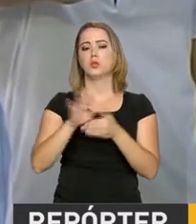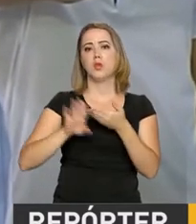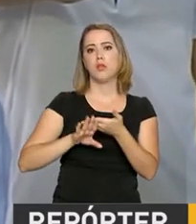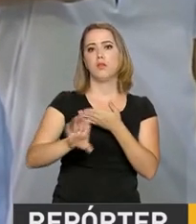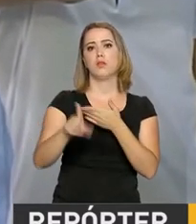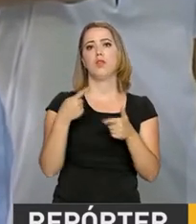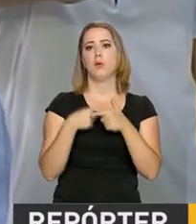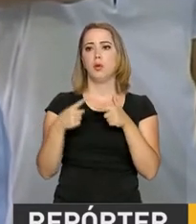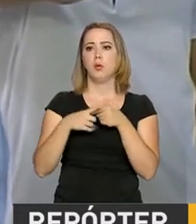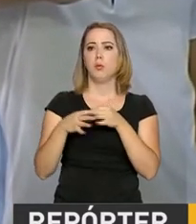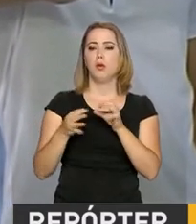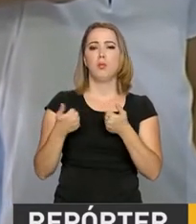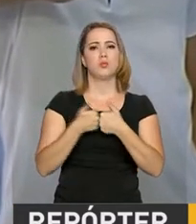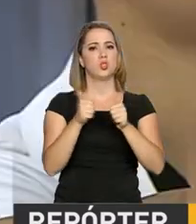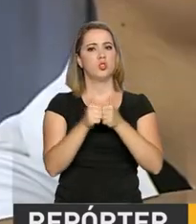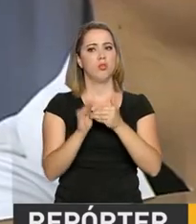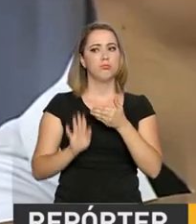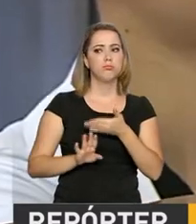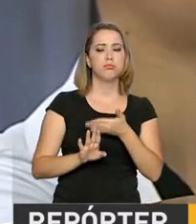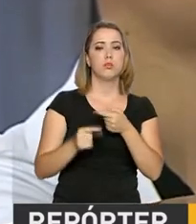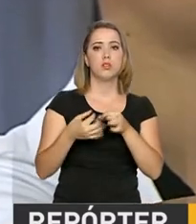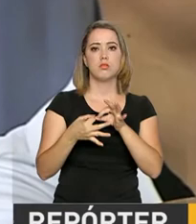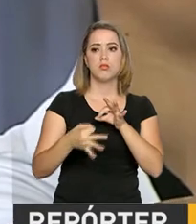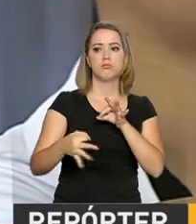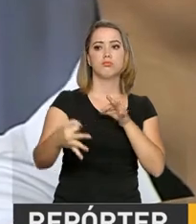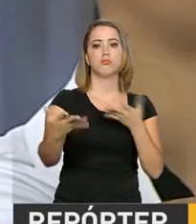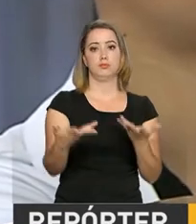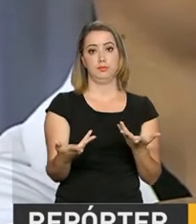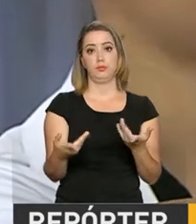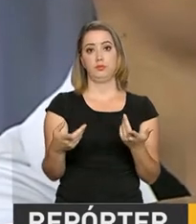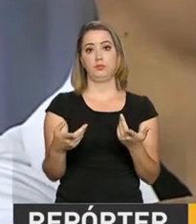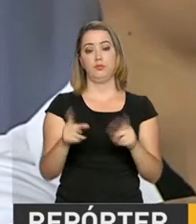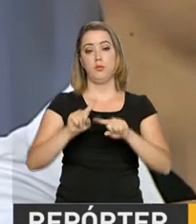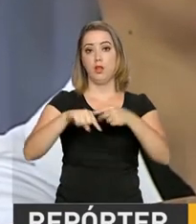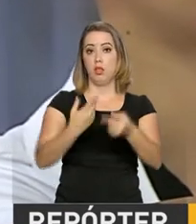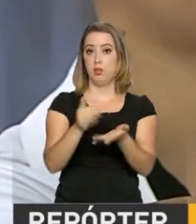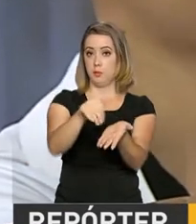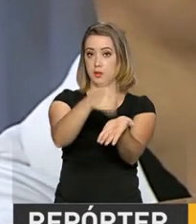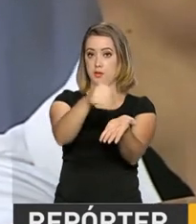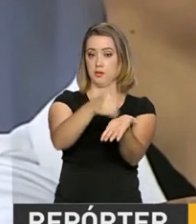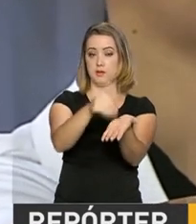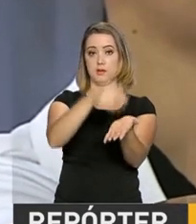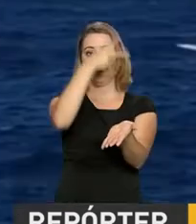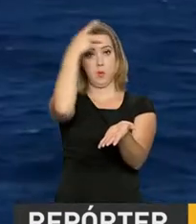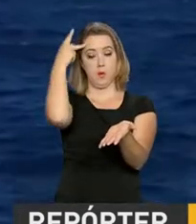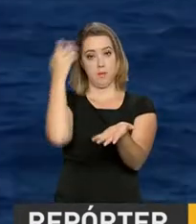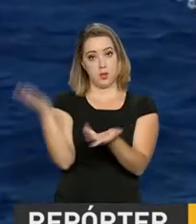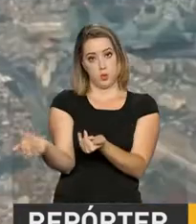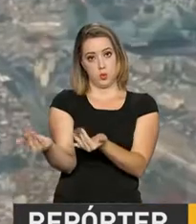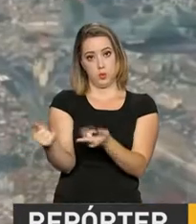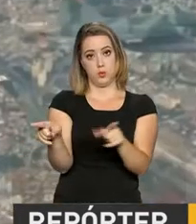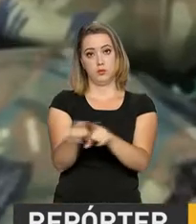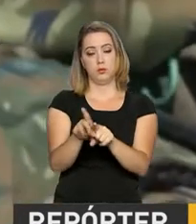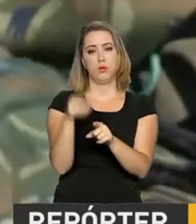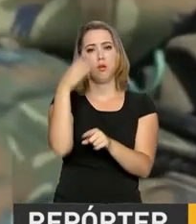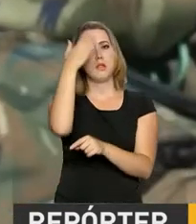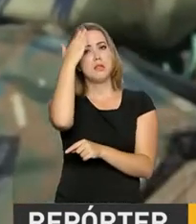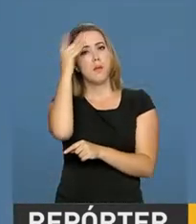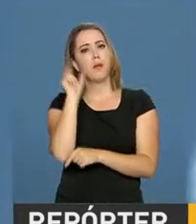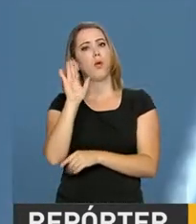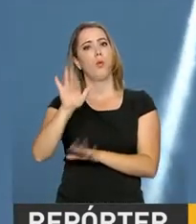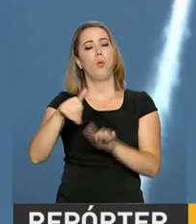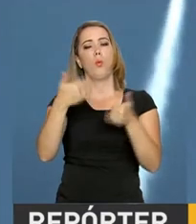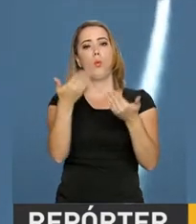necessidade até às juntas de serviço militar após o alistamento jovem será informado sobre a data